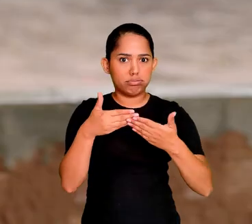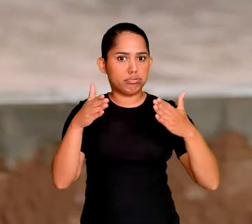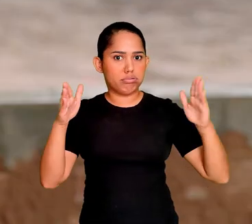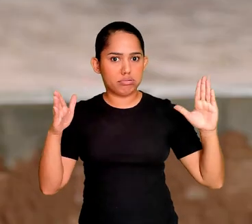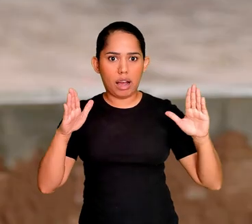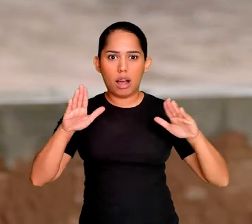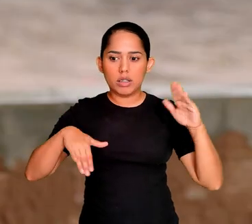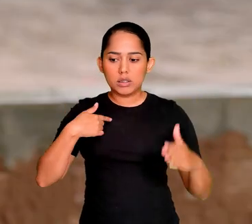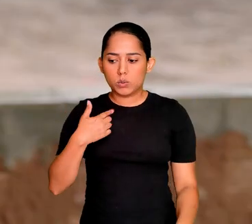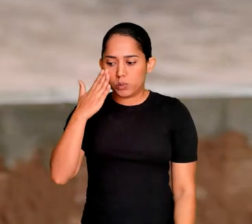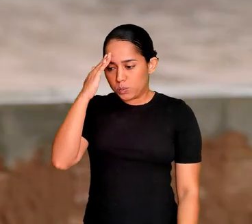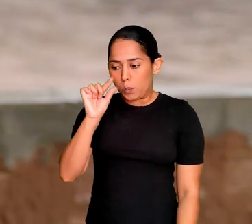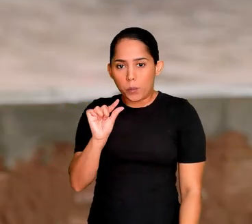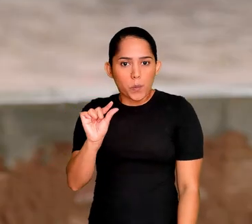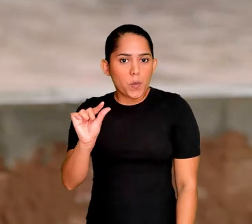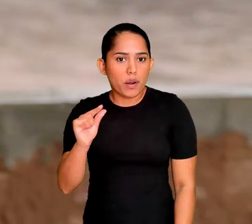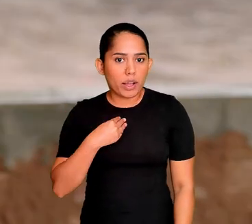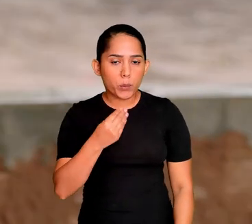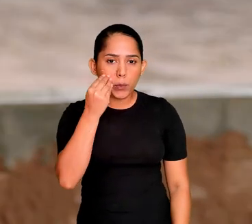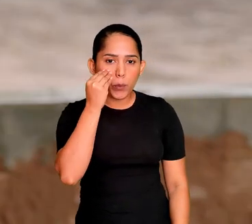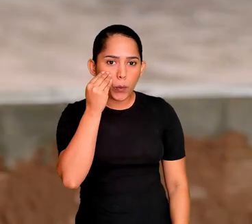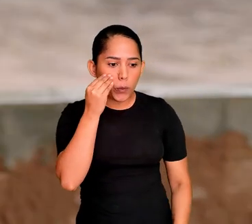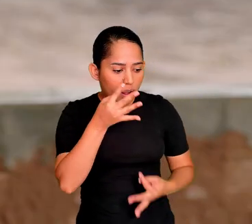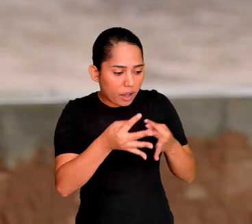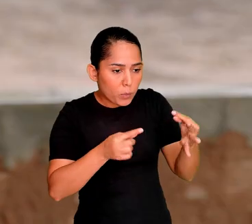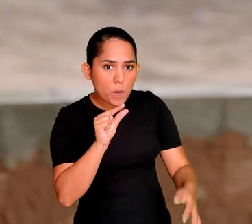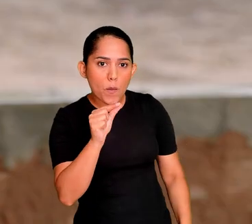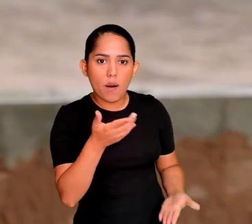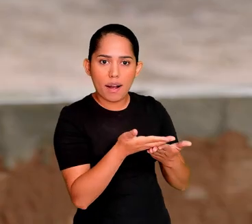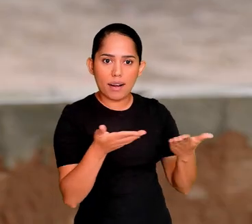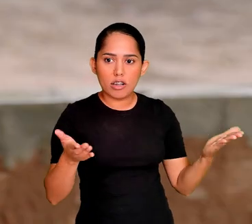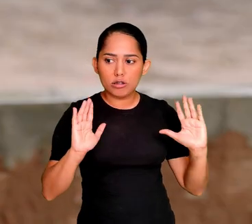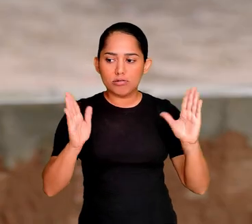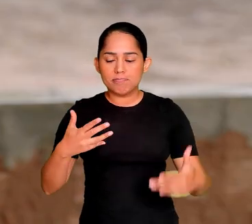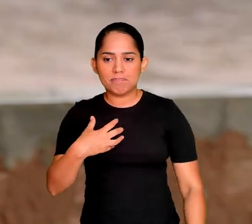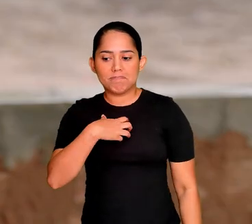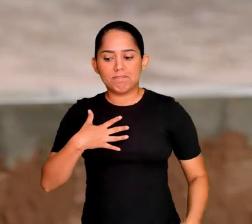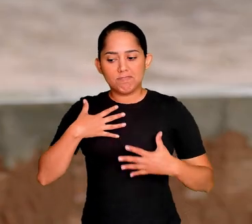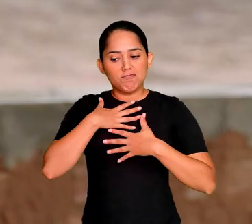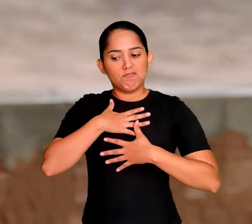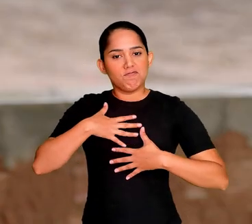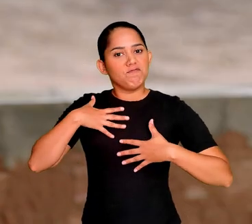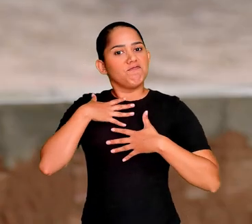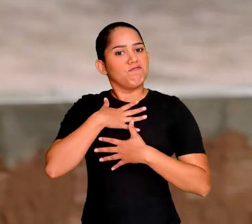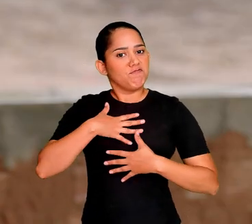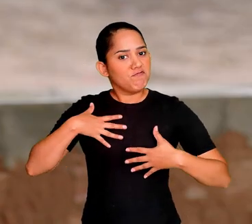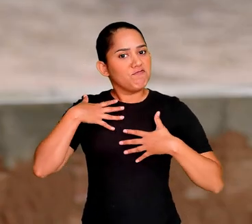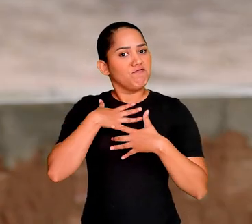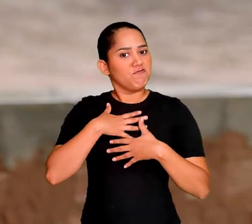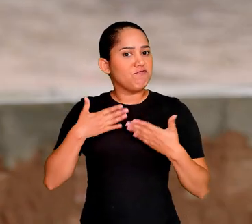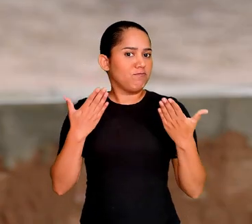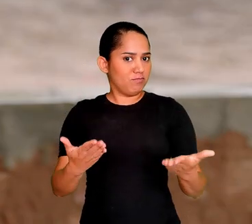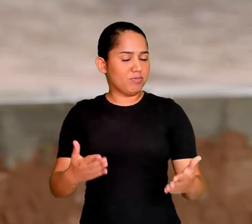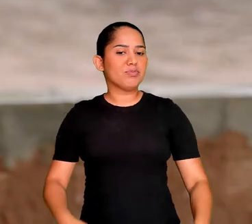ampla que eu sei um pouquinho, né? E tento aplicar um pouquinho aqui e já me sinto, assim,